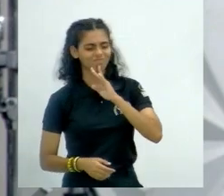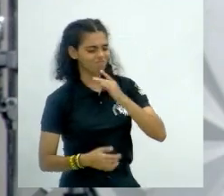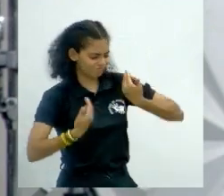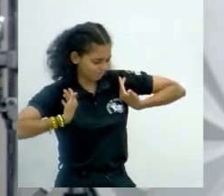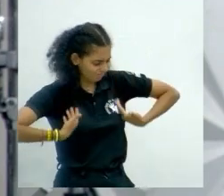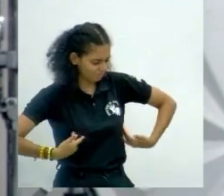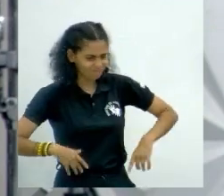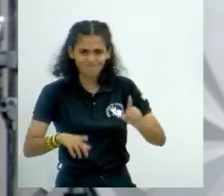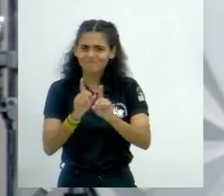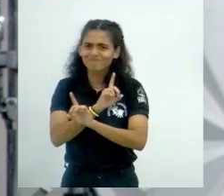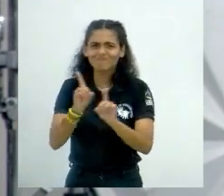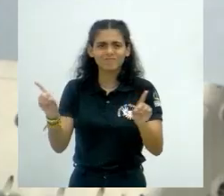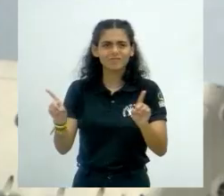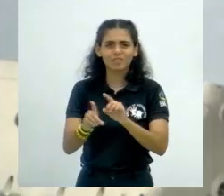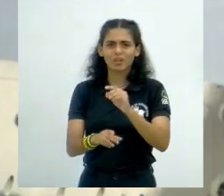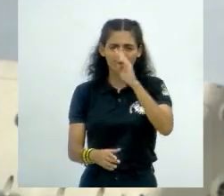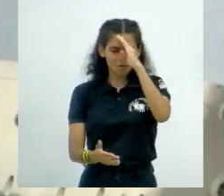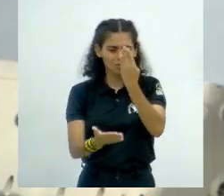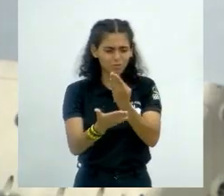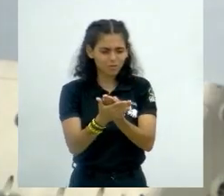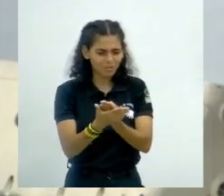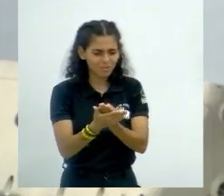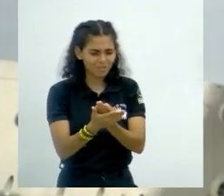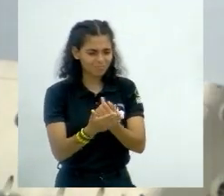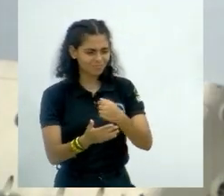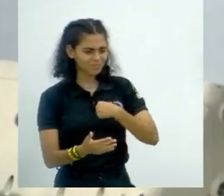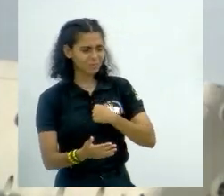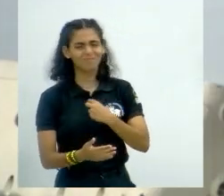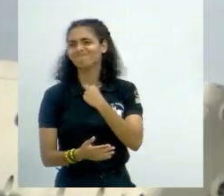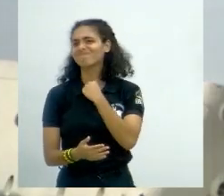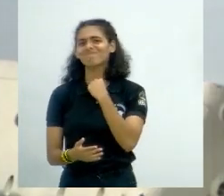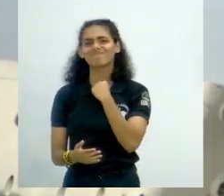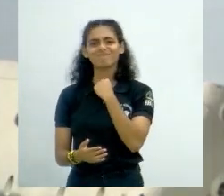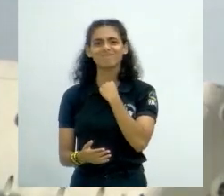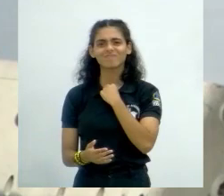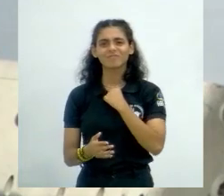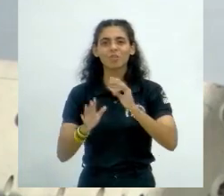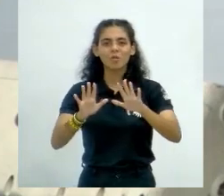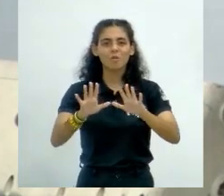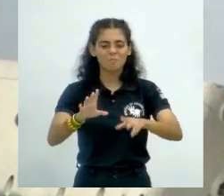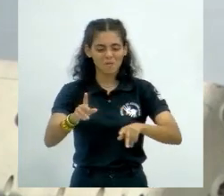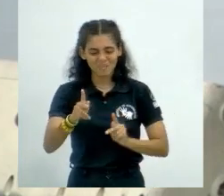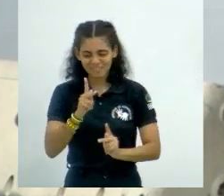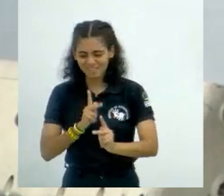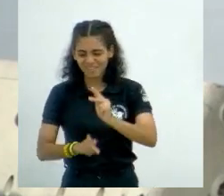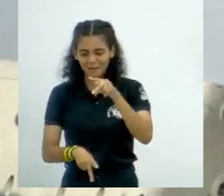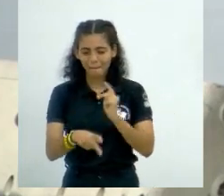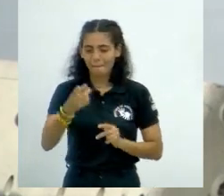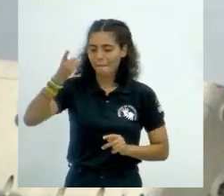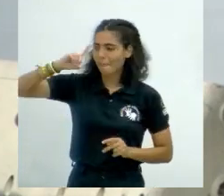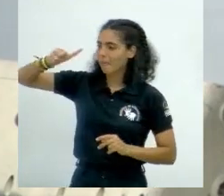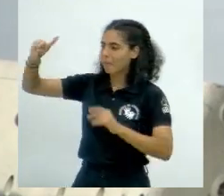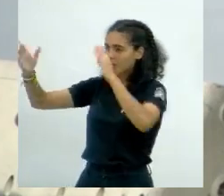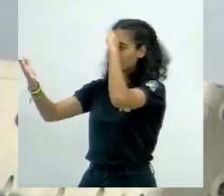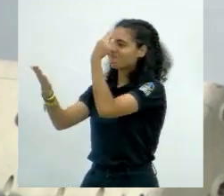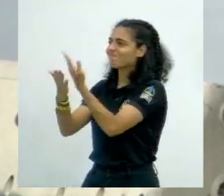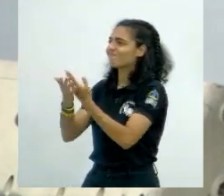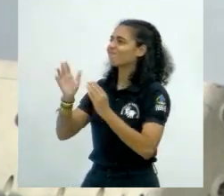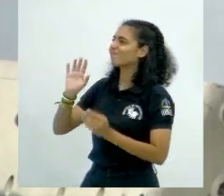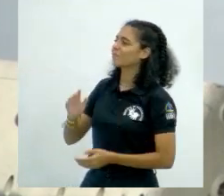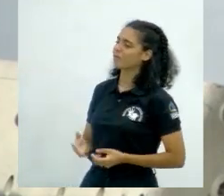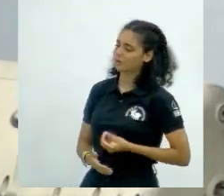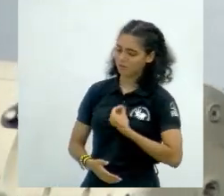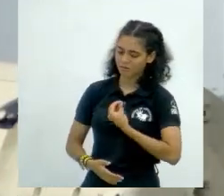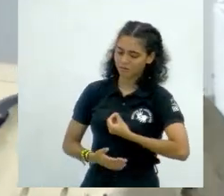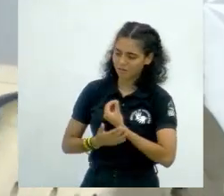próprios olhos. É não confiar em si mesmo. E a Bíblia fala, né? Maldito o homem que confia,